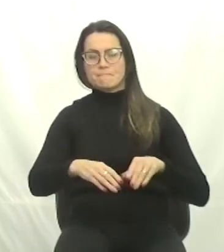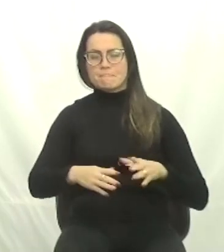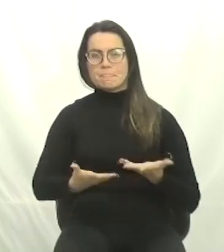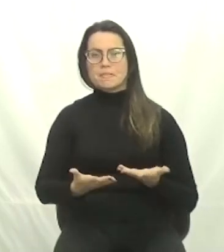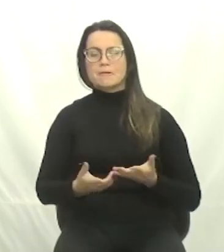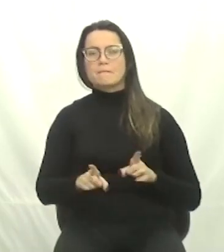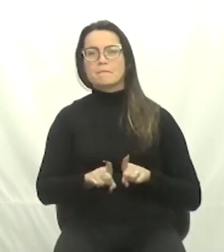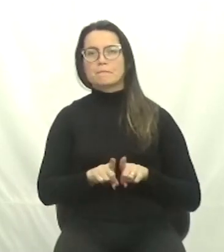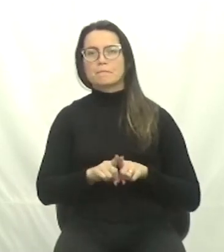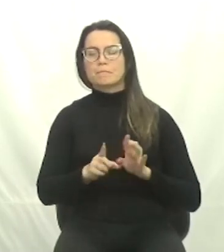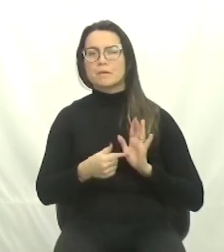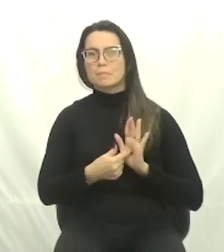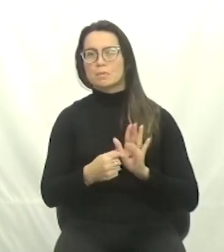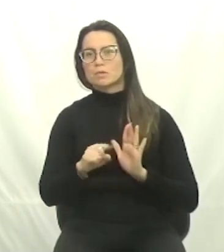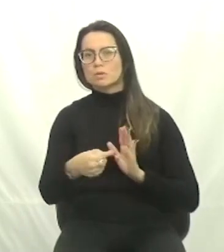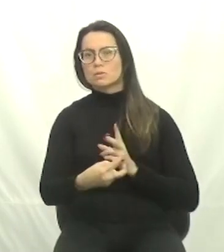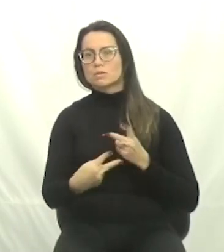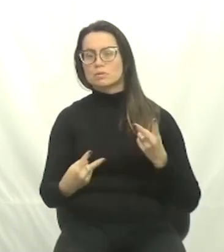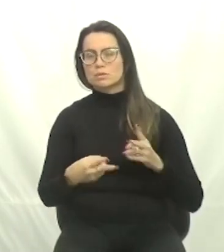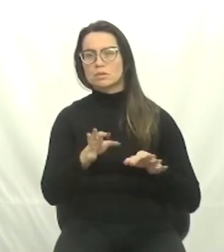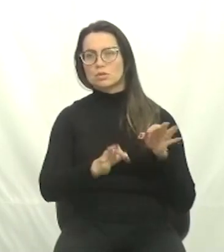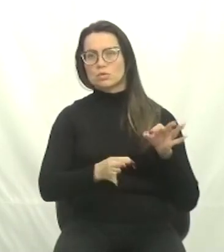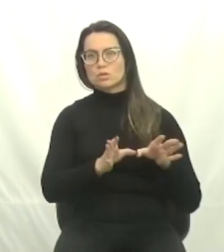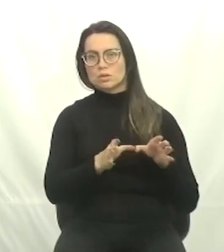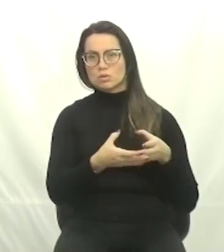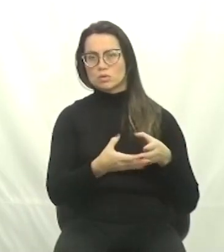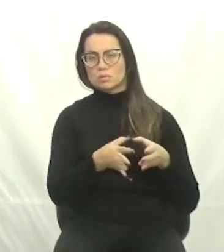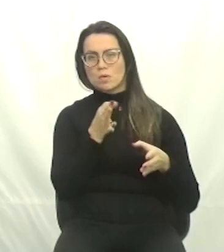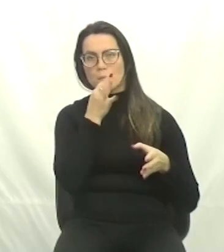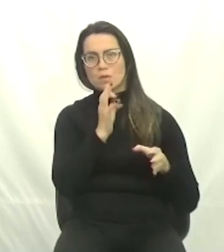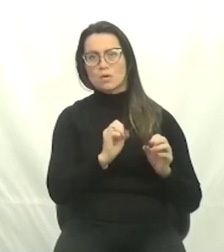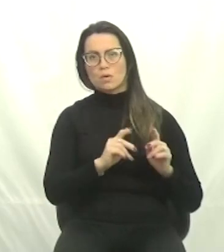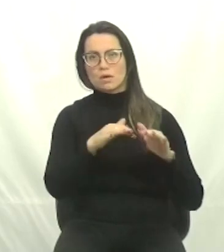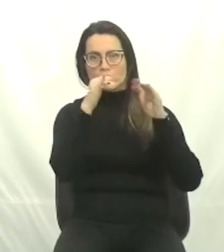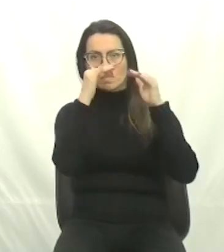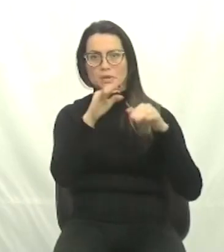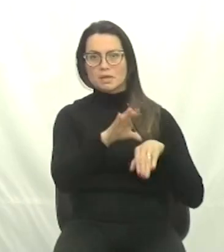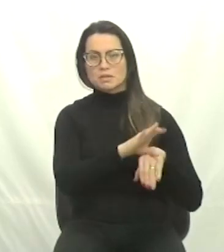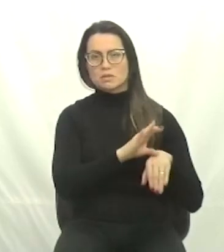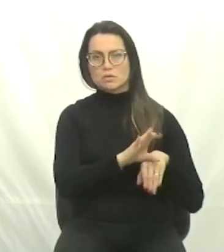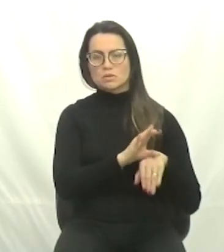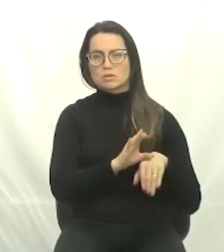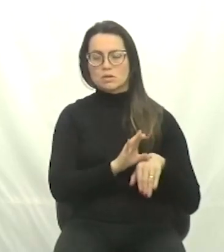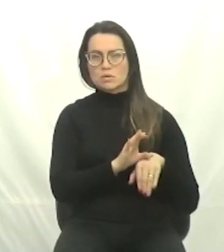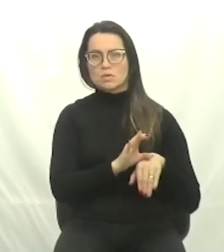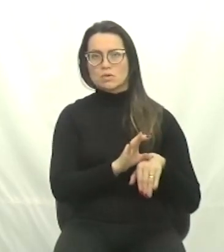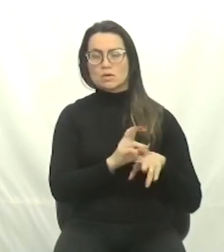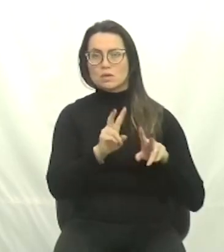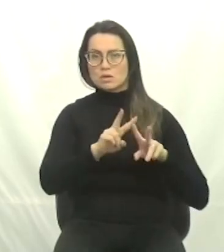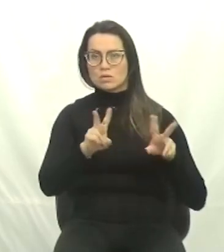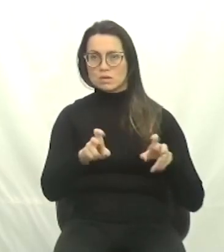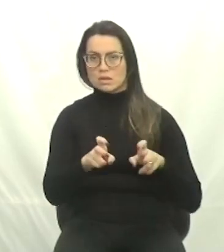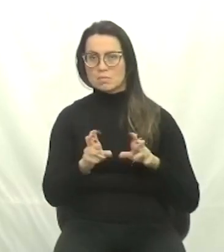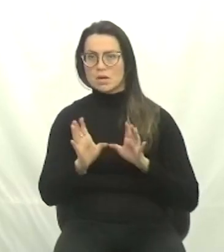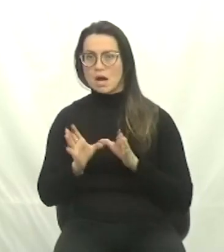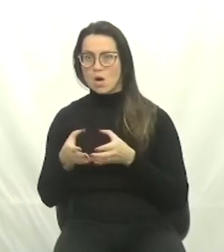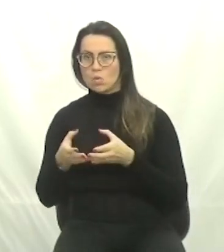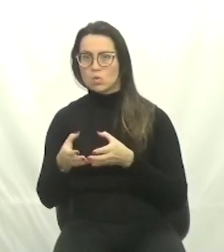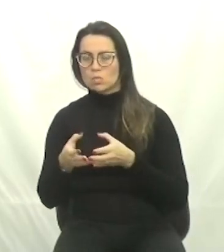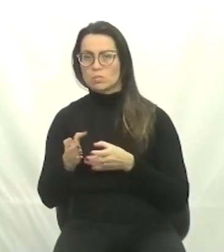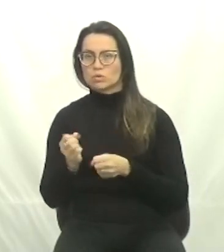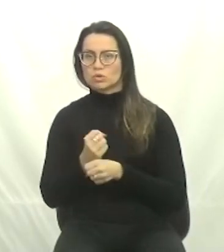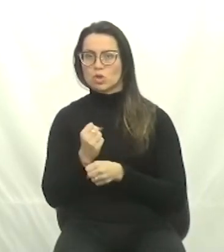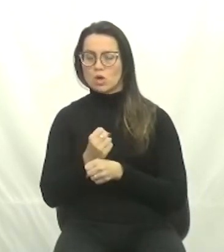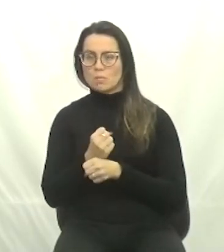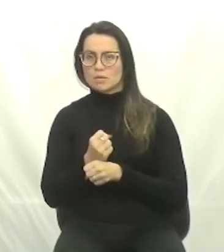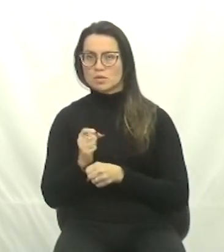outras providências. Comissão de Justiça e Redação opinou pela legalidade e constitucionalidade e encaminhou à Comissão de Obras.